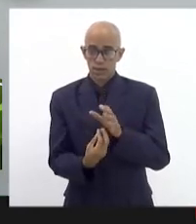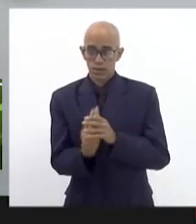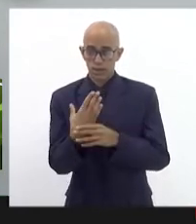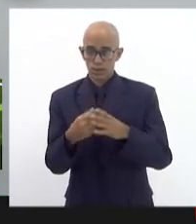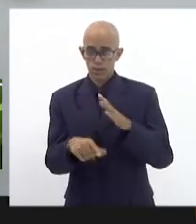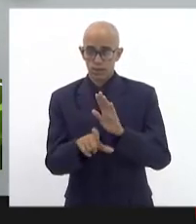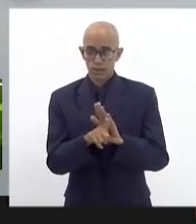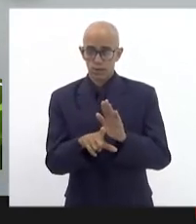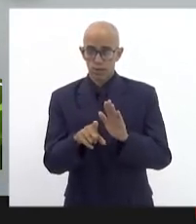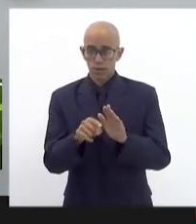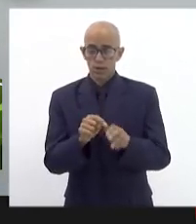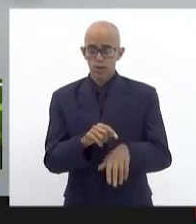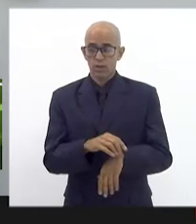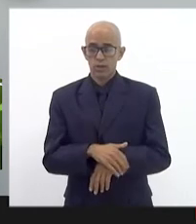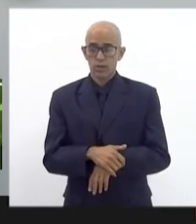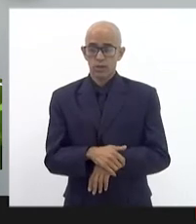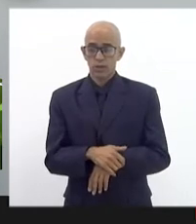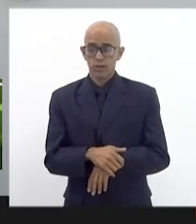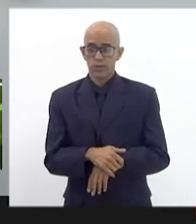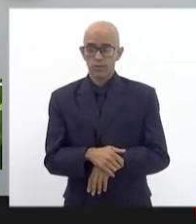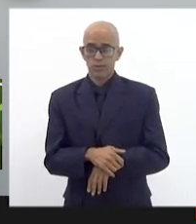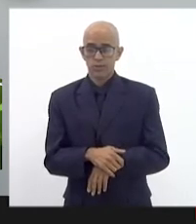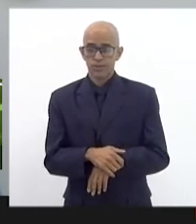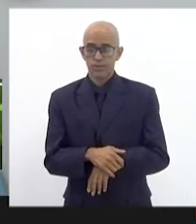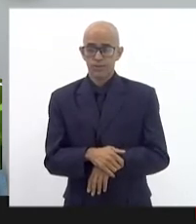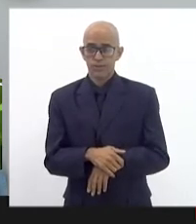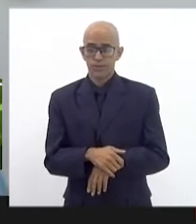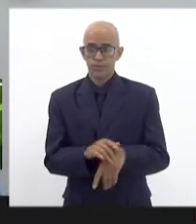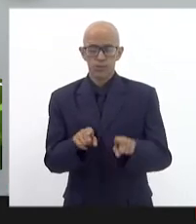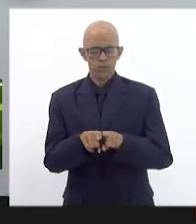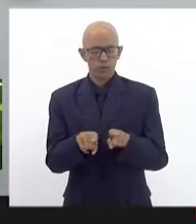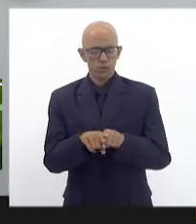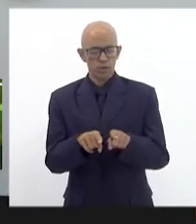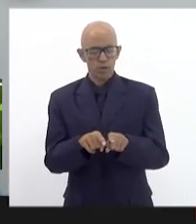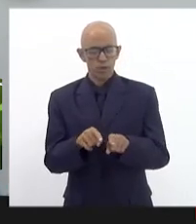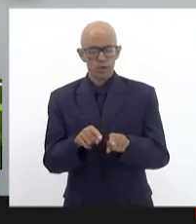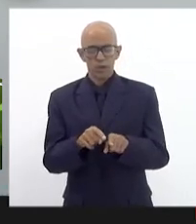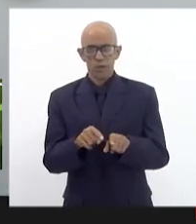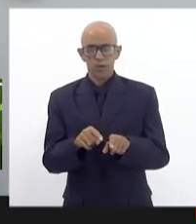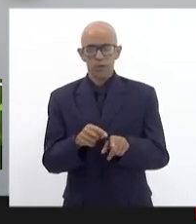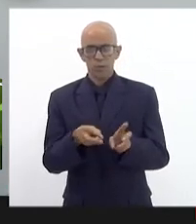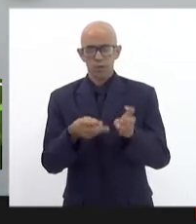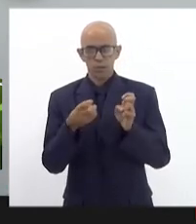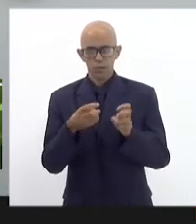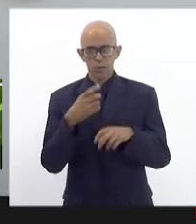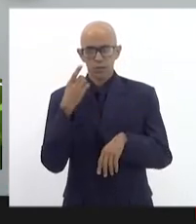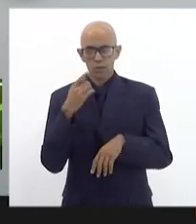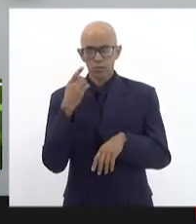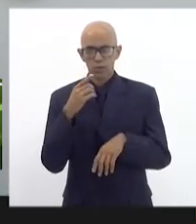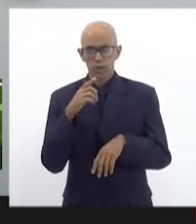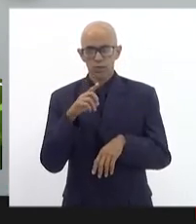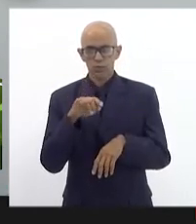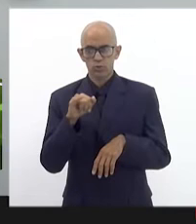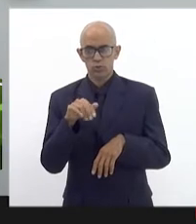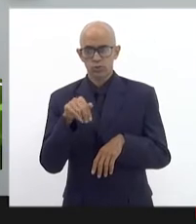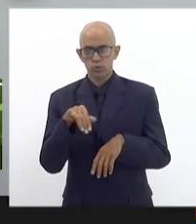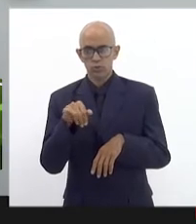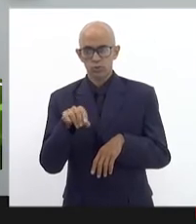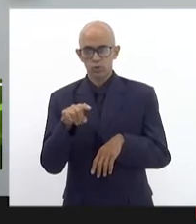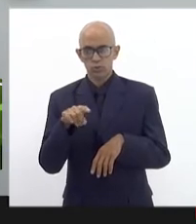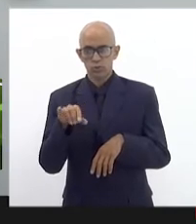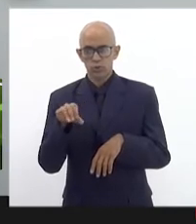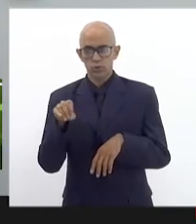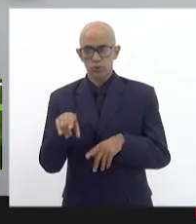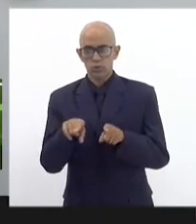uma atualização, na verdade. Eu vi que o deputado Dionísio Lins também saiu, é um prazer falar contigo, deputado Dionísio